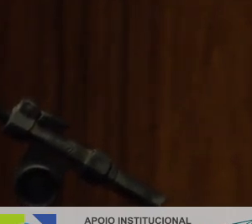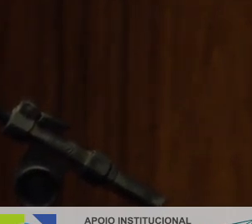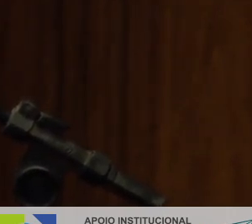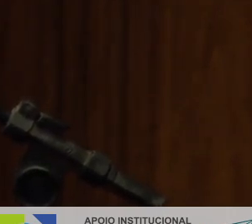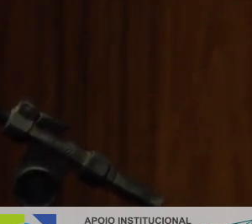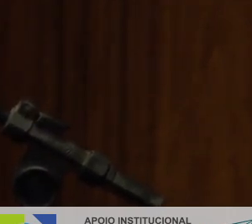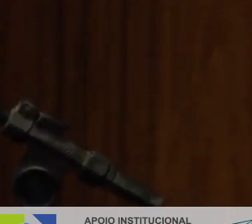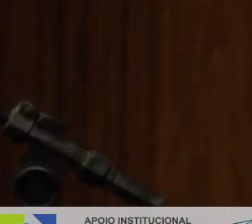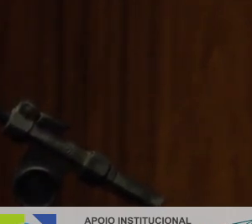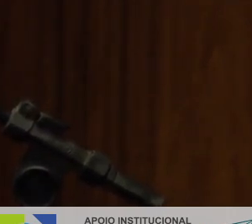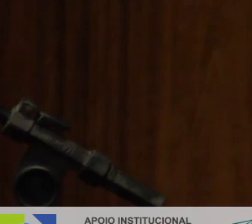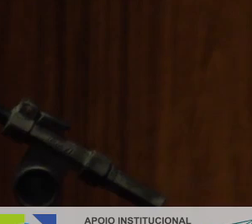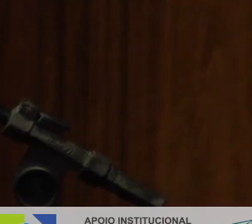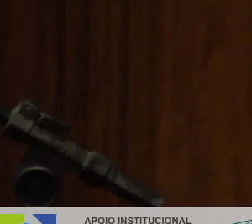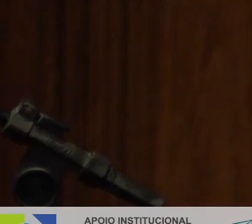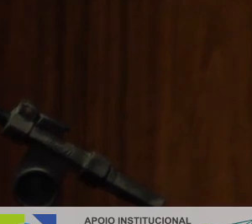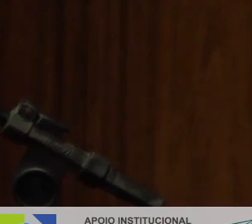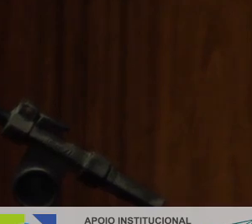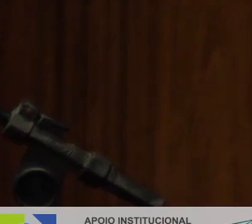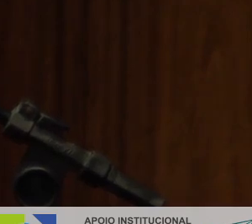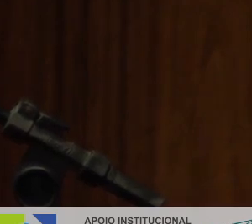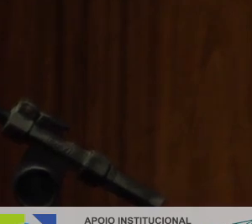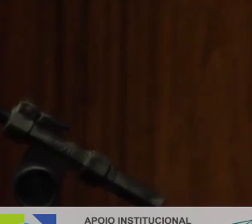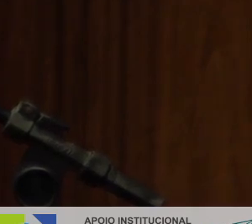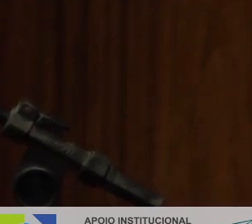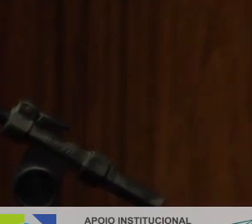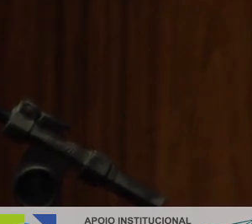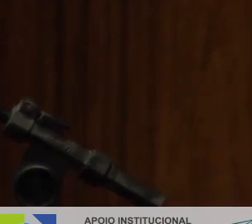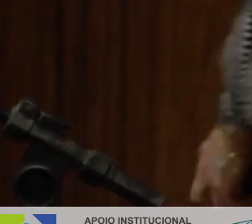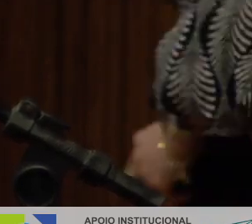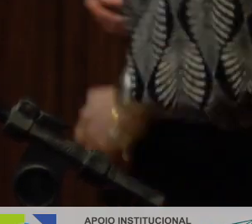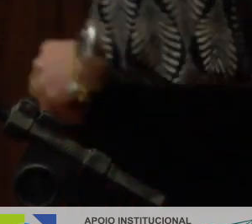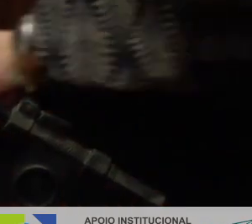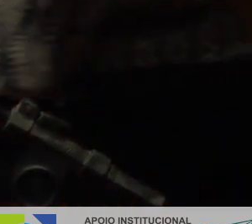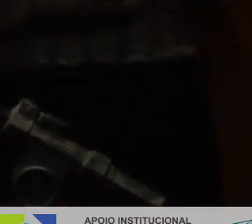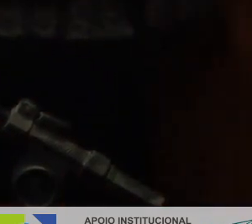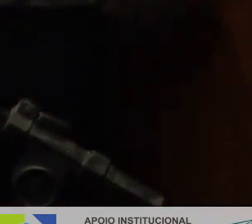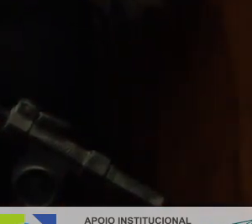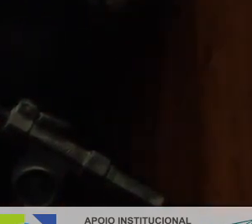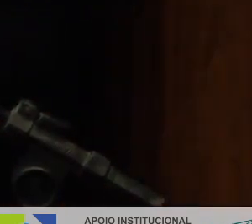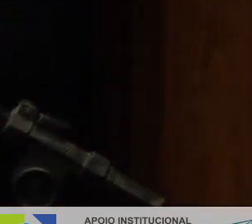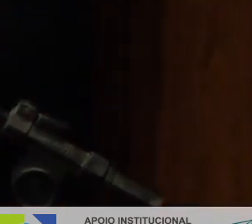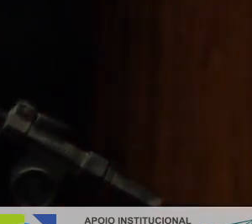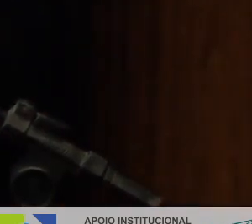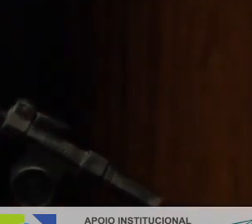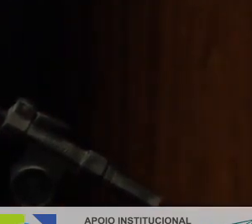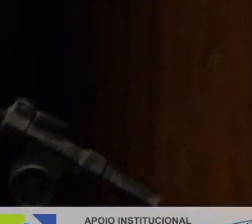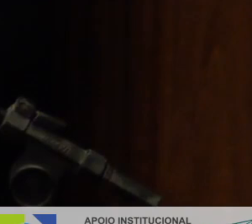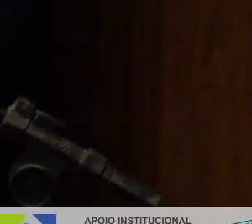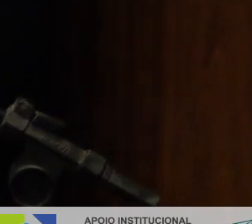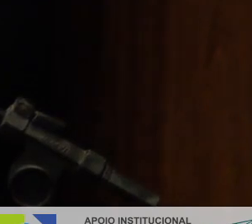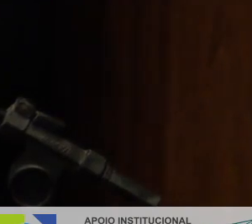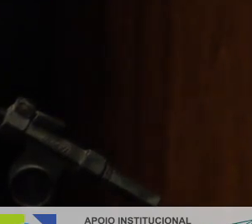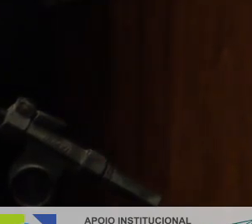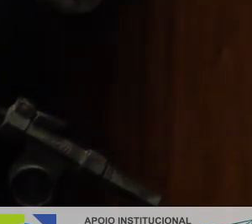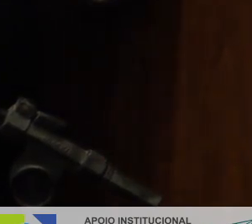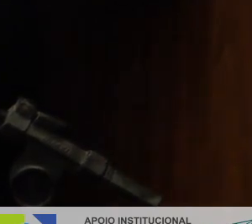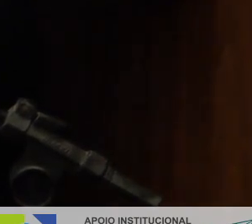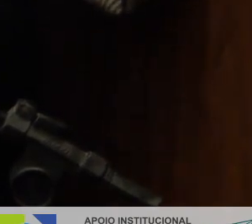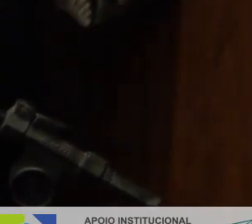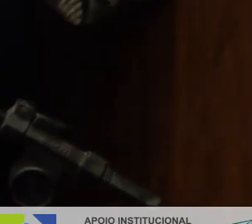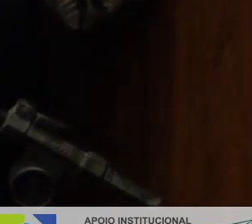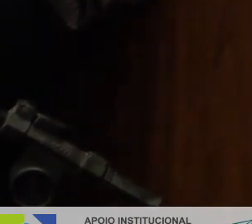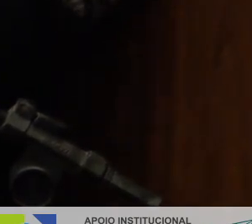Muito bem, assim registradas algumas presenças, nossos sinceros agradecimentos a todos por prestigiarem a pauta da mobilização de